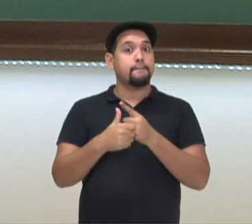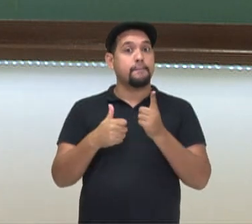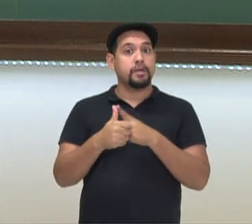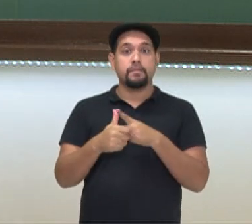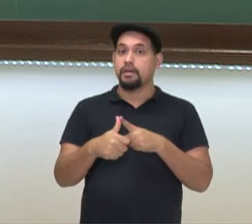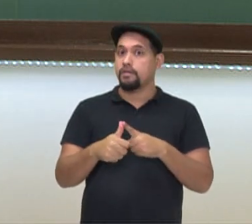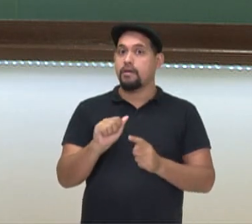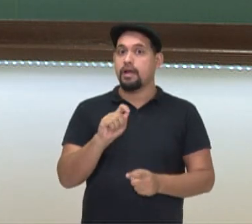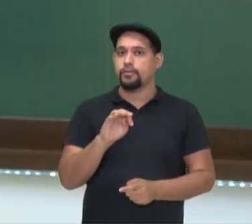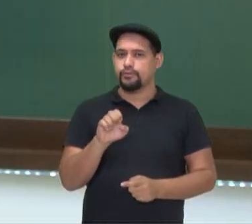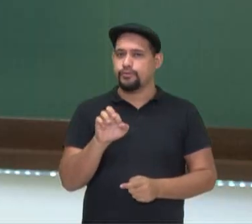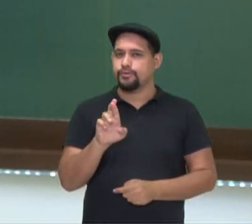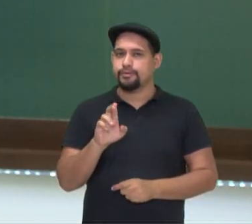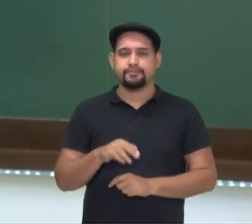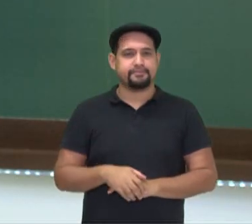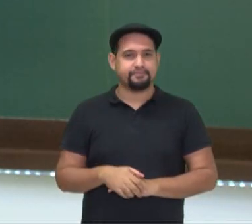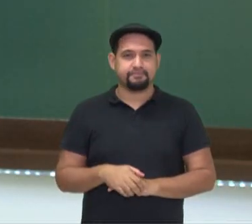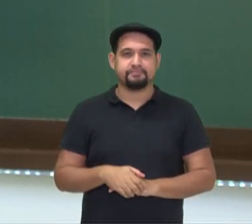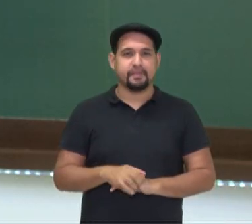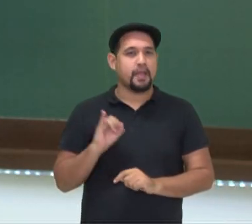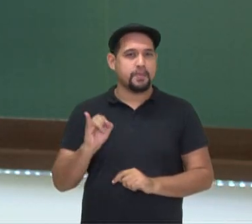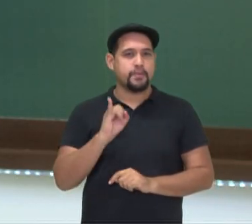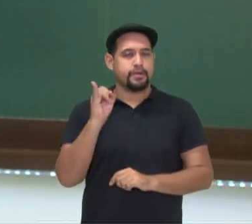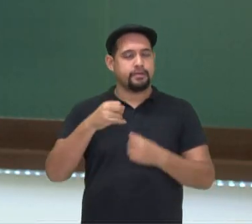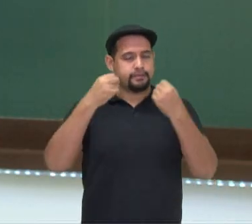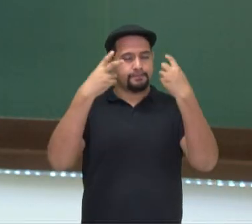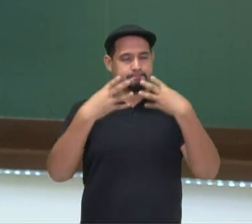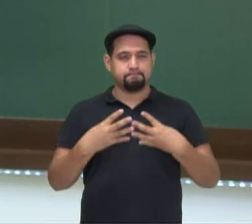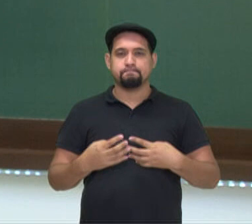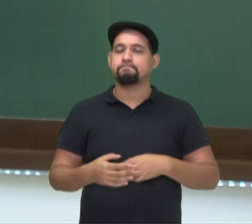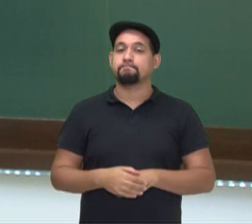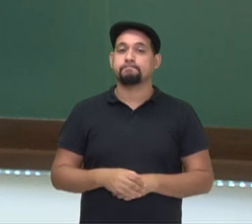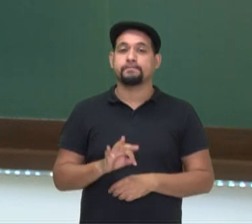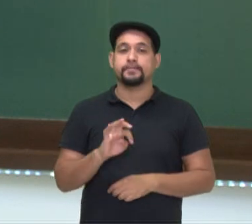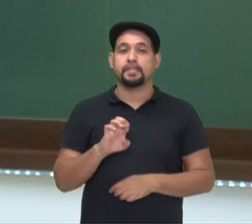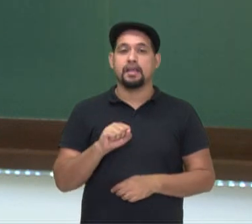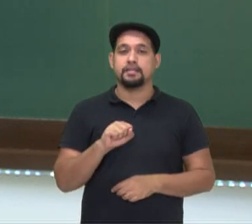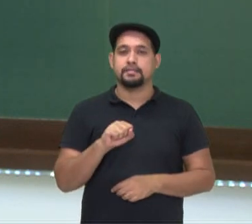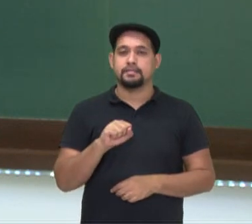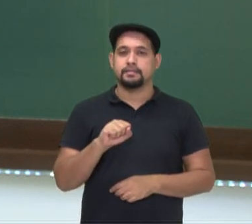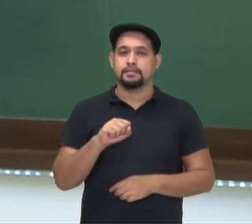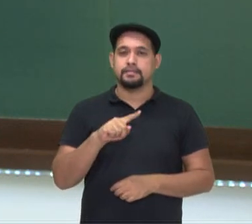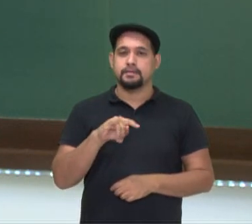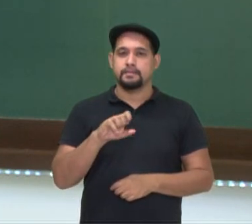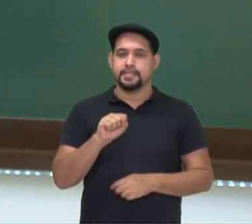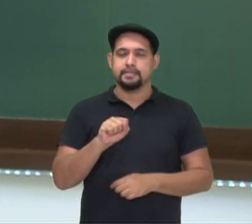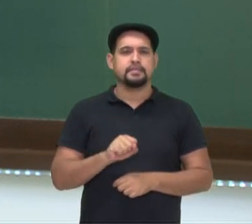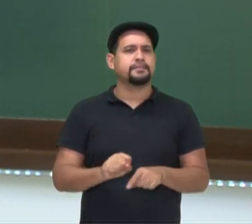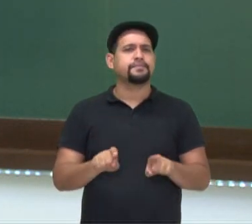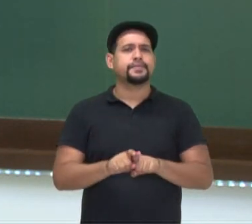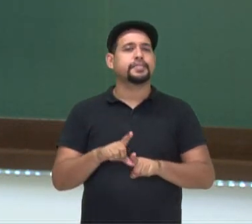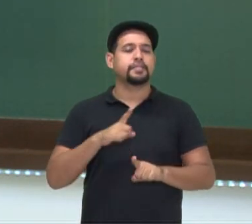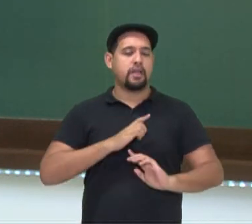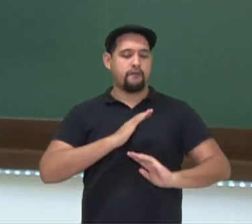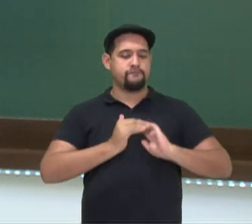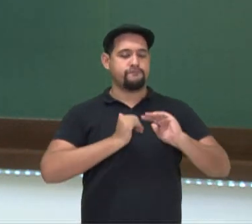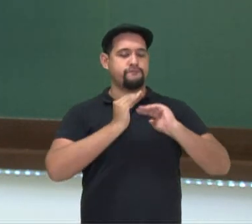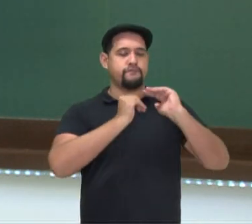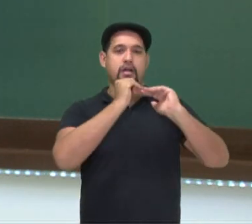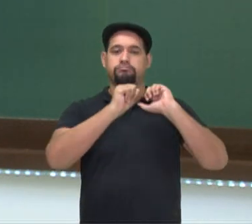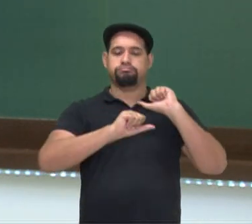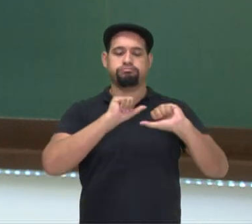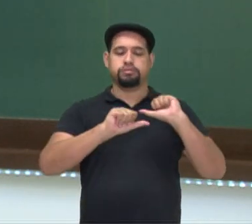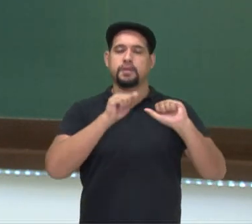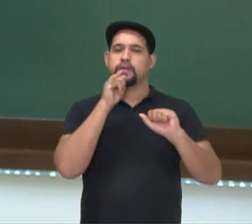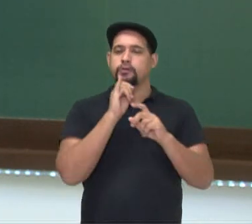ator. Então, muito, muito importante lembrar de Tespes. E também a gente vai ter a evolução, né, a questão